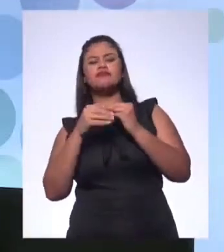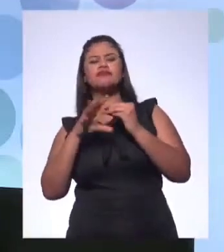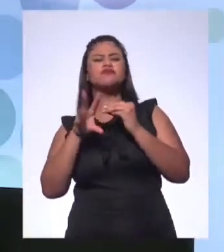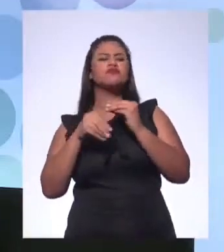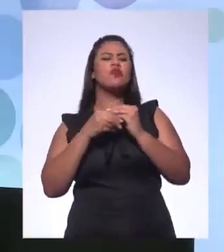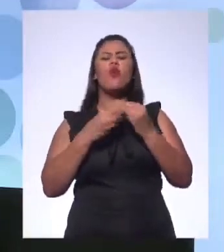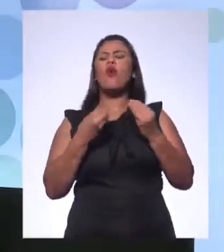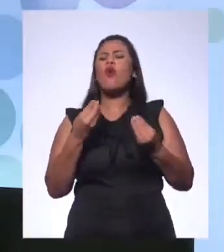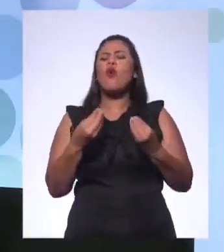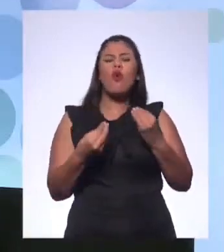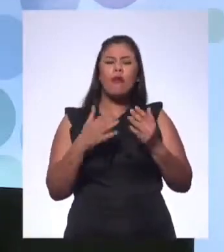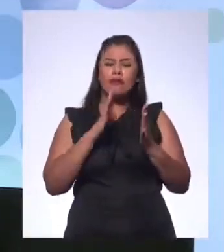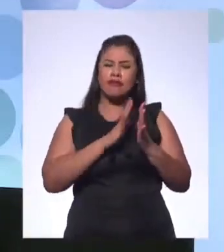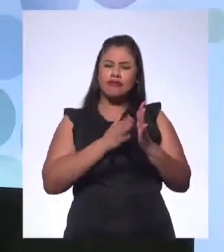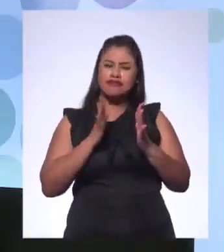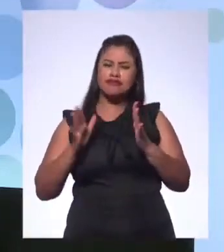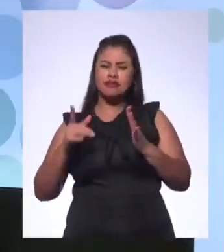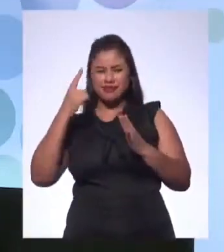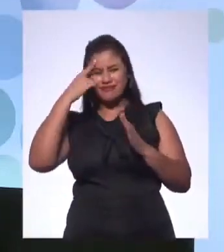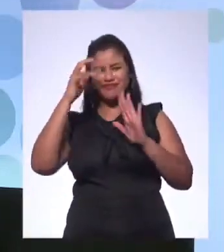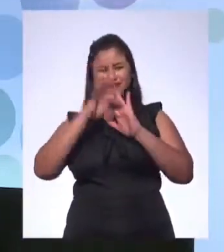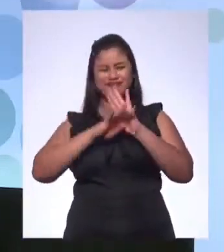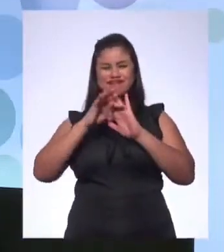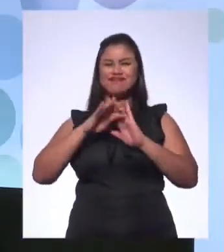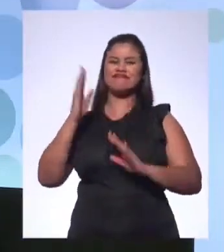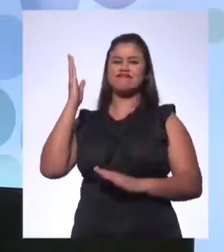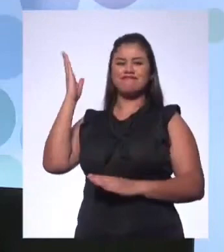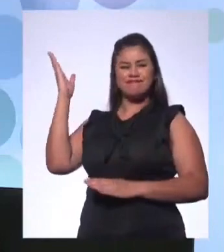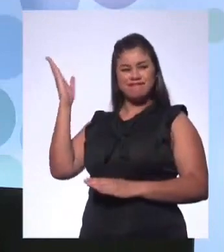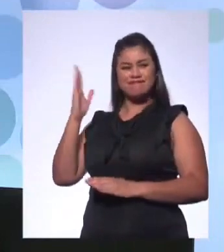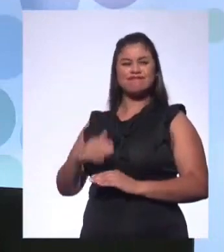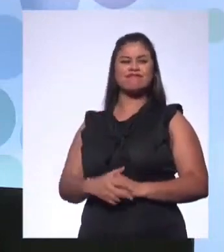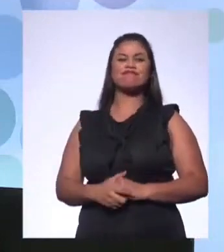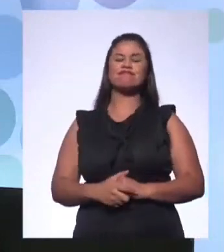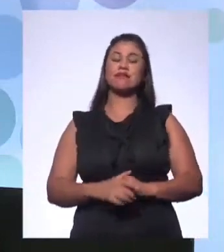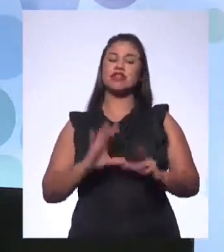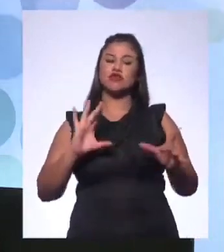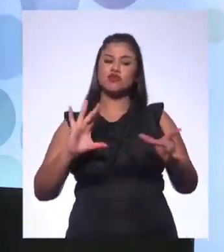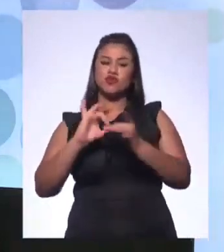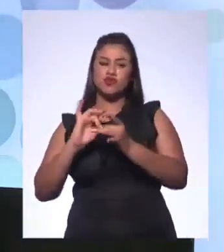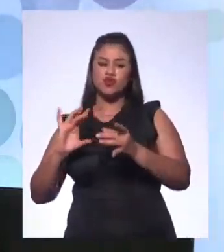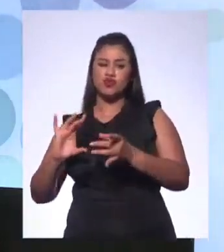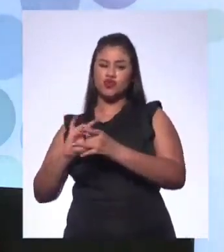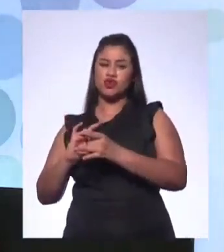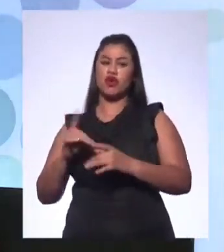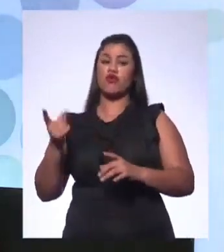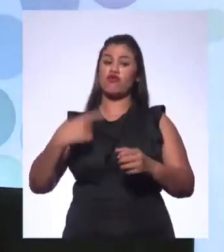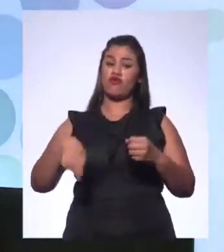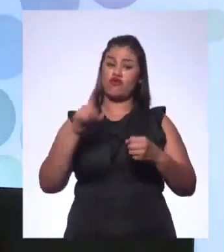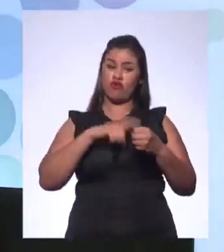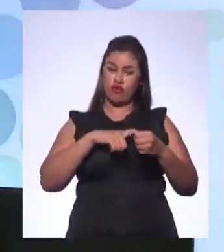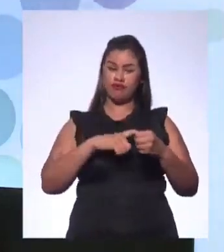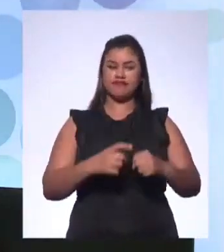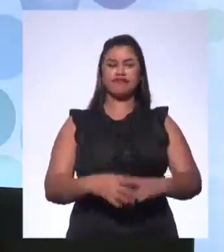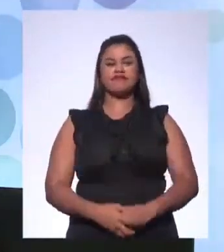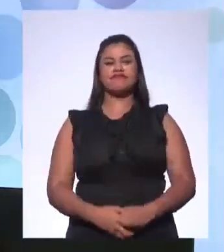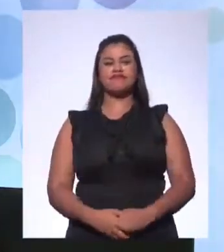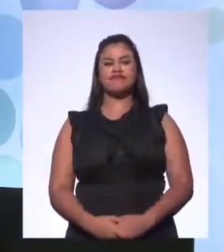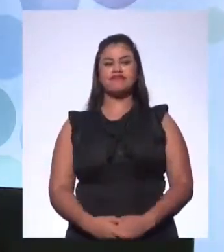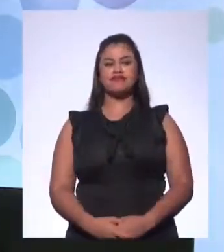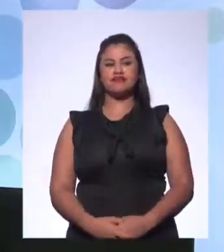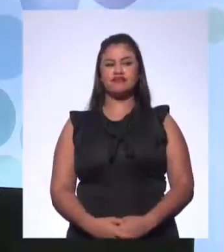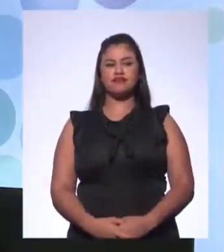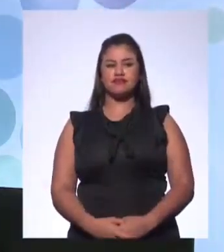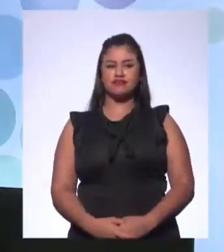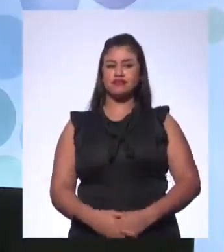Como que eu organizo essa ideia dentro do texto? Eu peguei essa ideia aqui e encaixei. Eu até volto aqui, ó. E ficou assim,